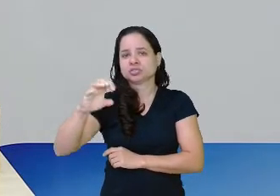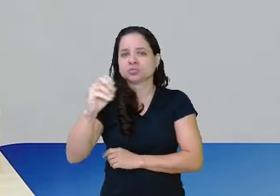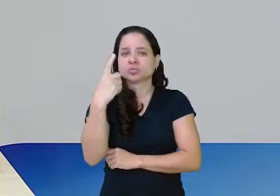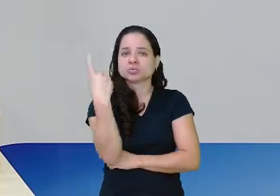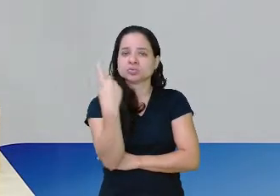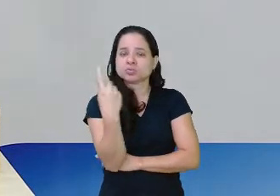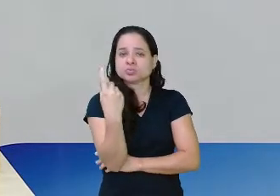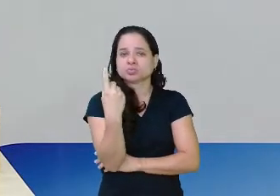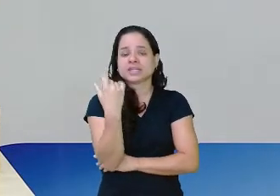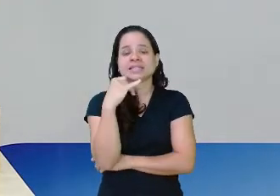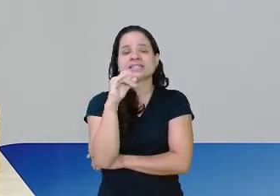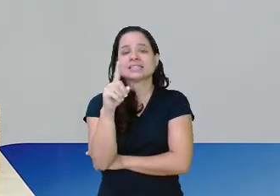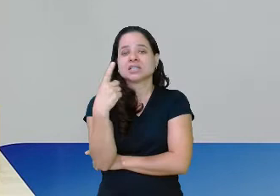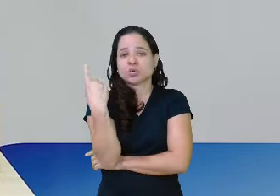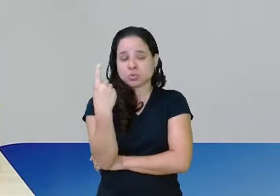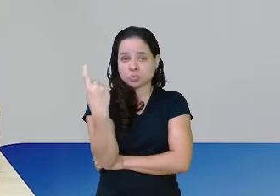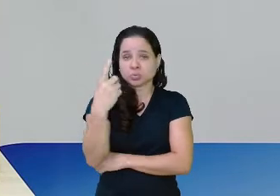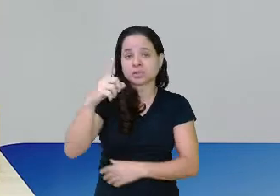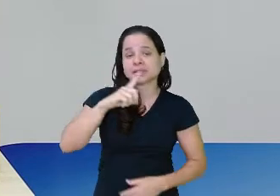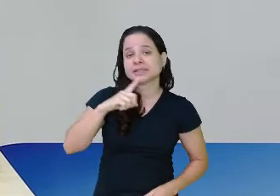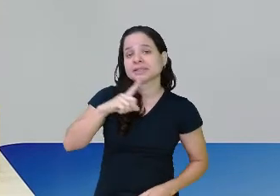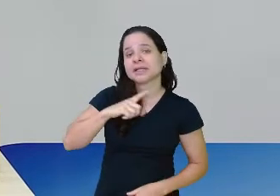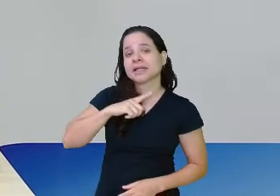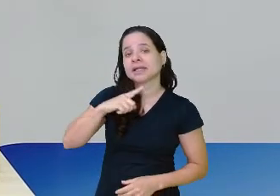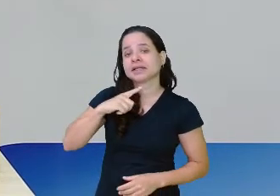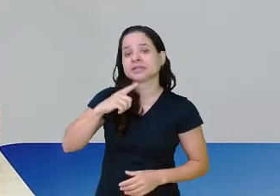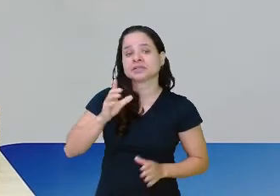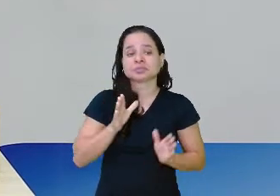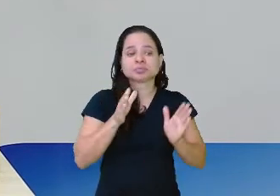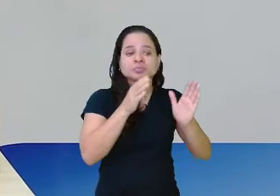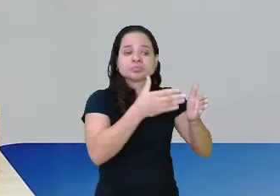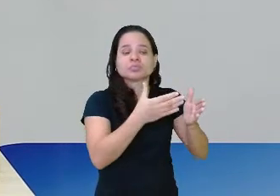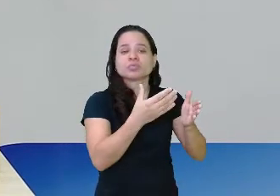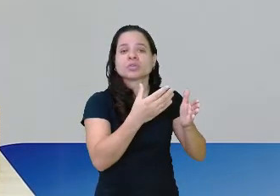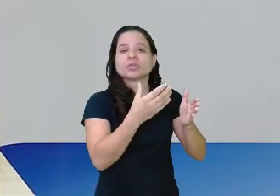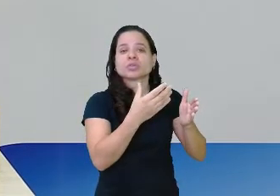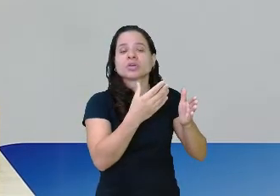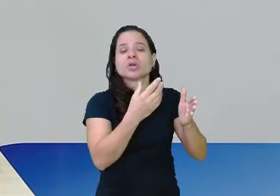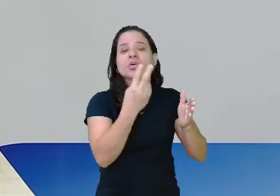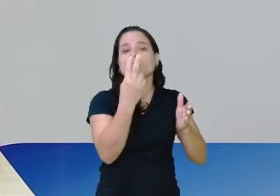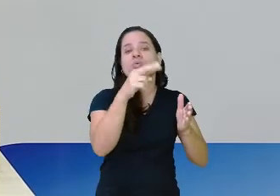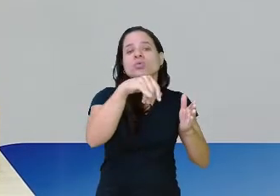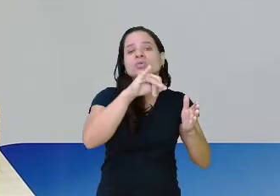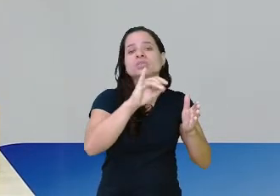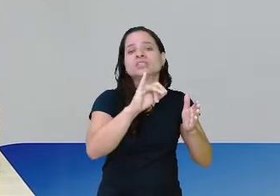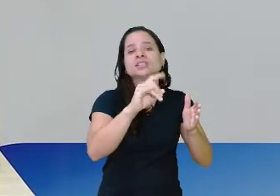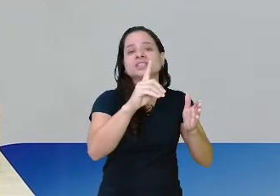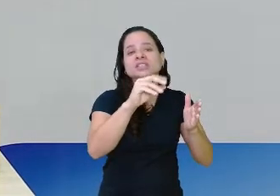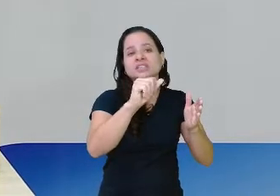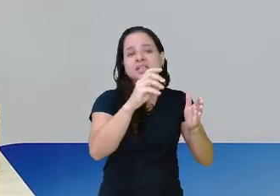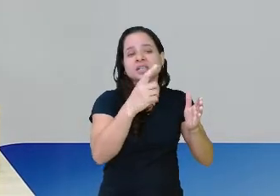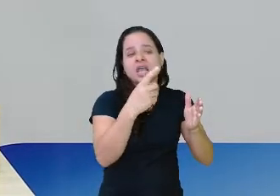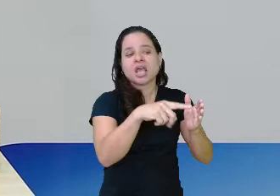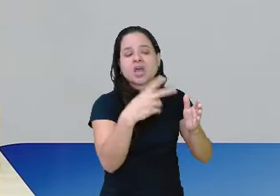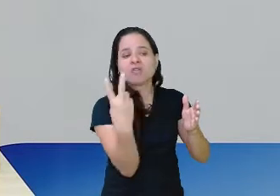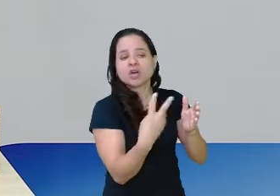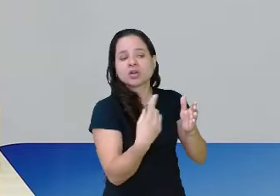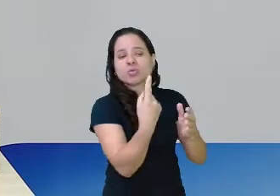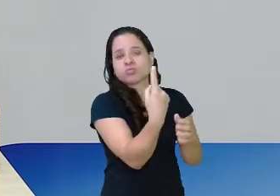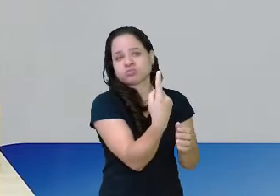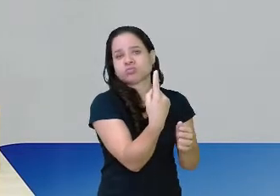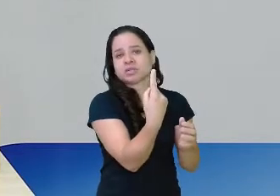1 tiver na casa das unidades, ele vai valer 1, uma unidade.